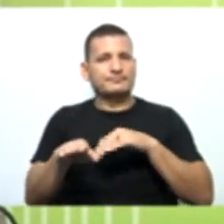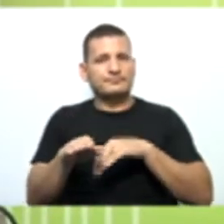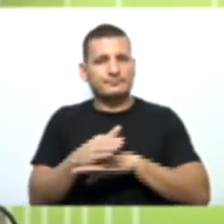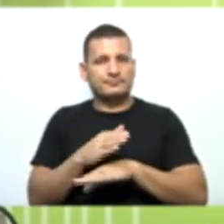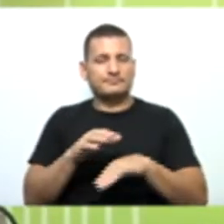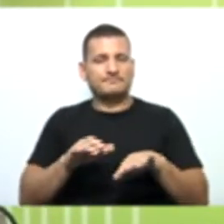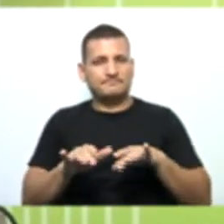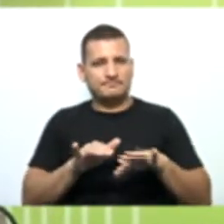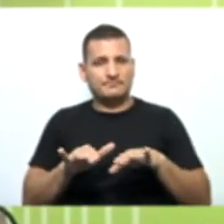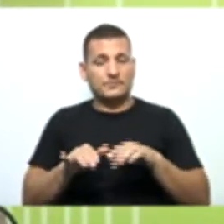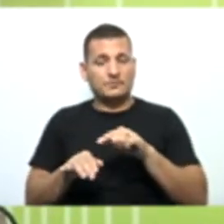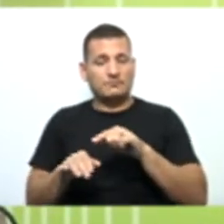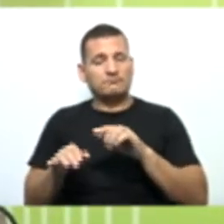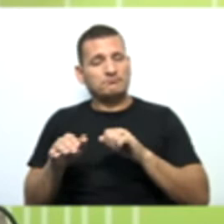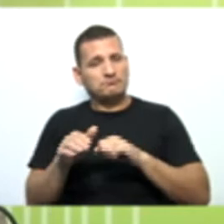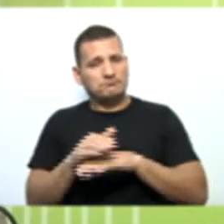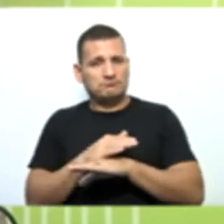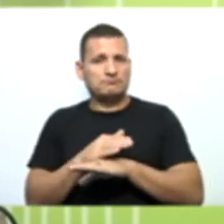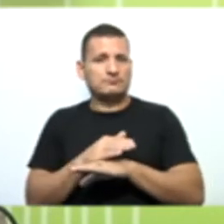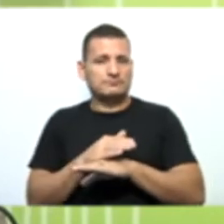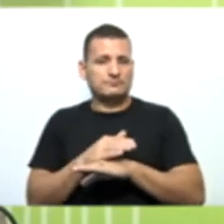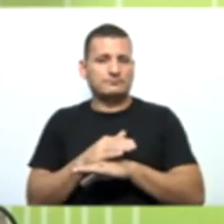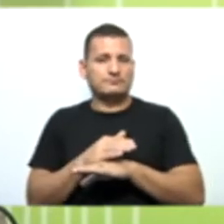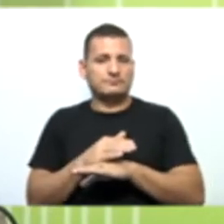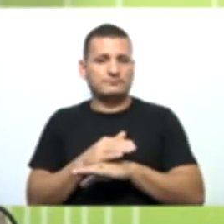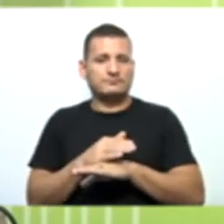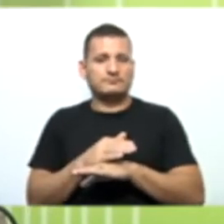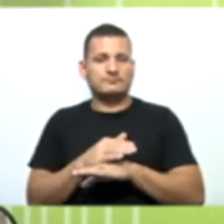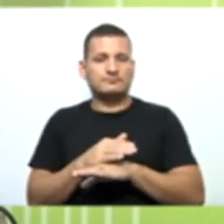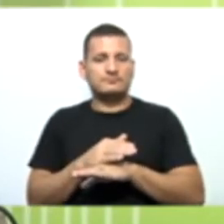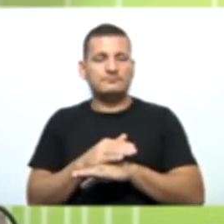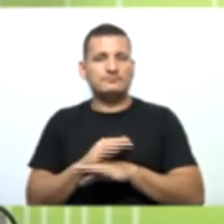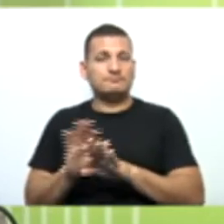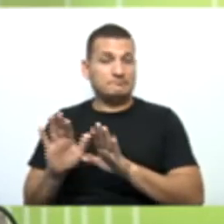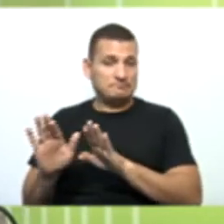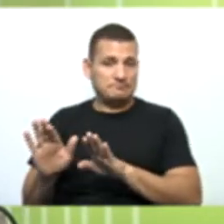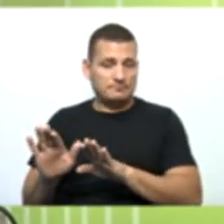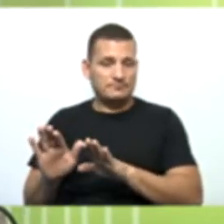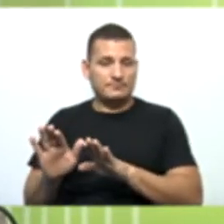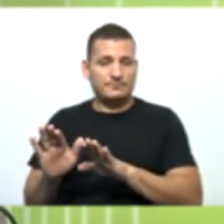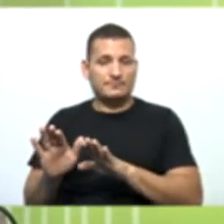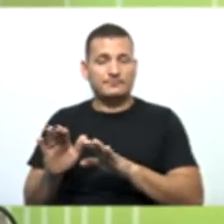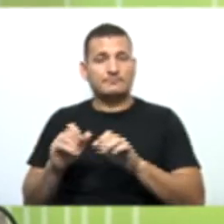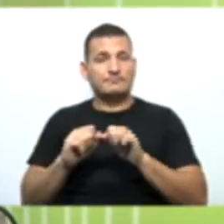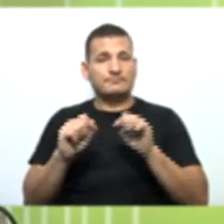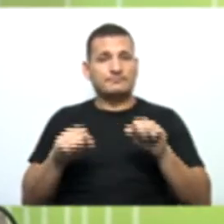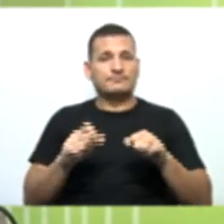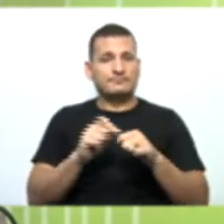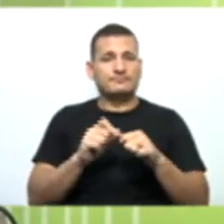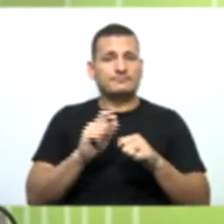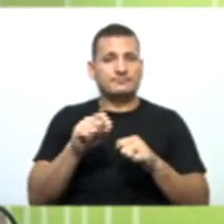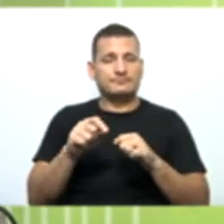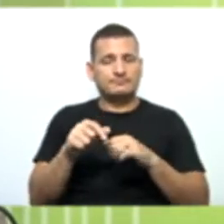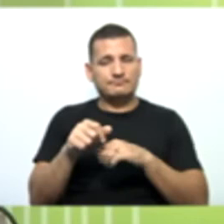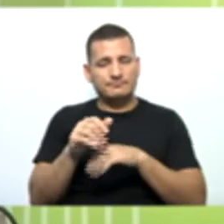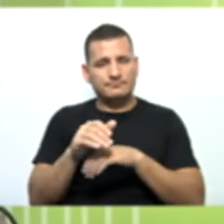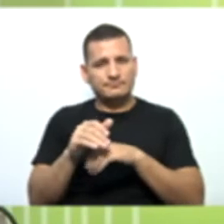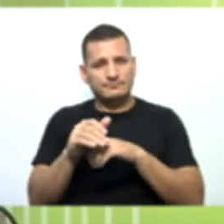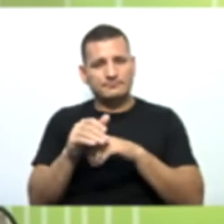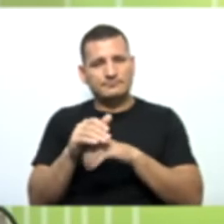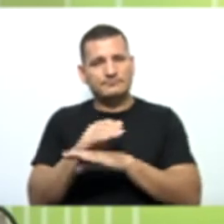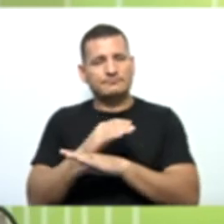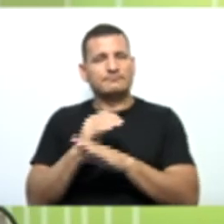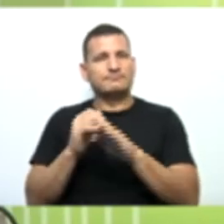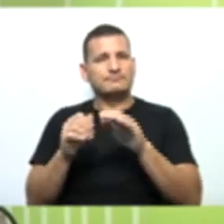ficar armazenado. Olha o que o sistema está fazendo. Ele está alimentando, né? No caso, uma pessoa vai